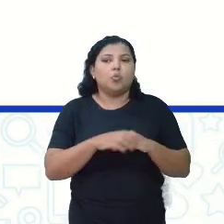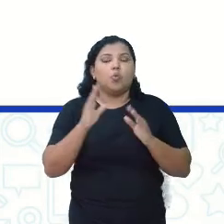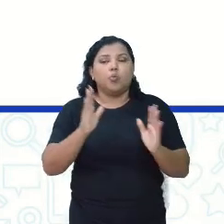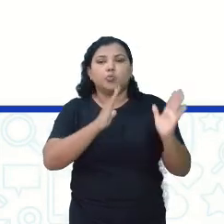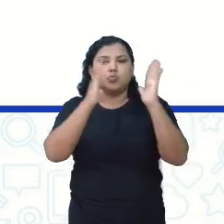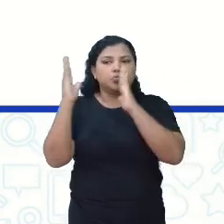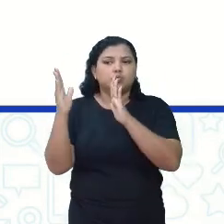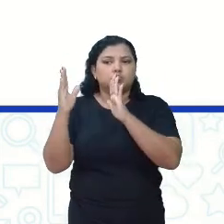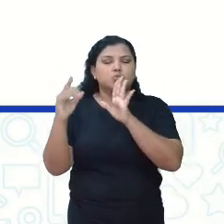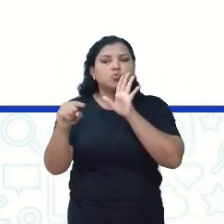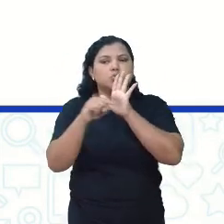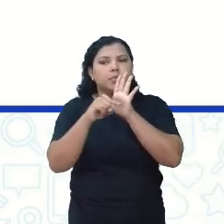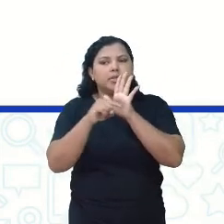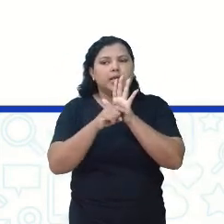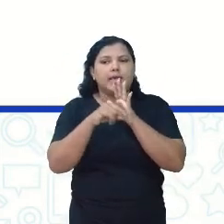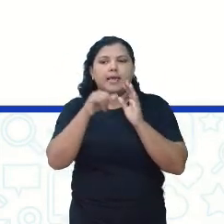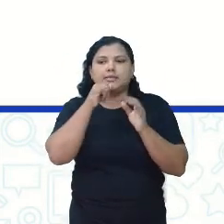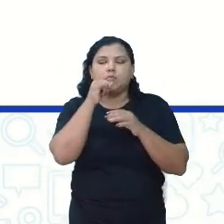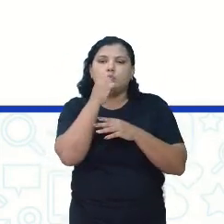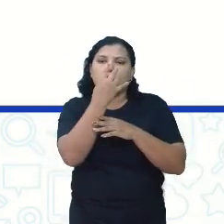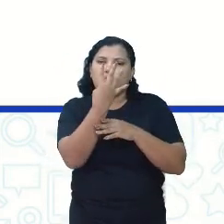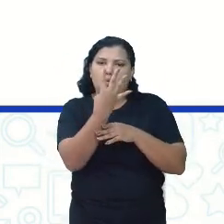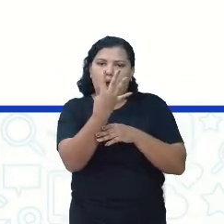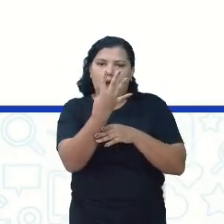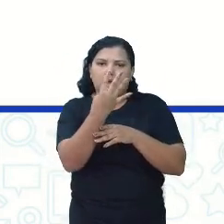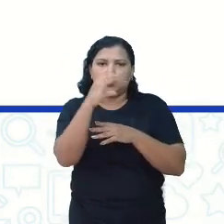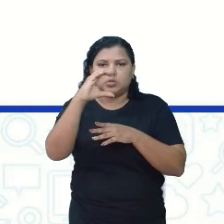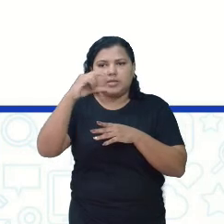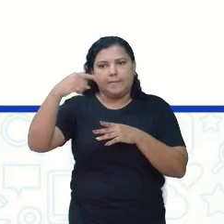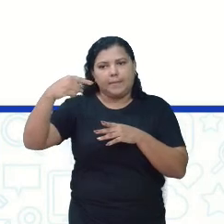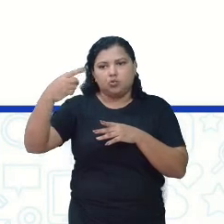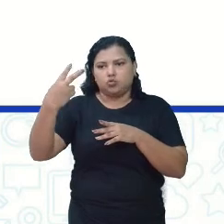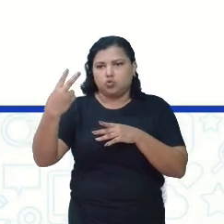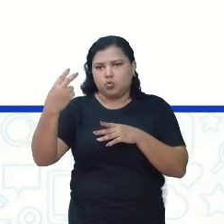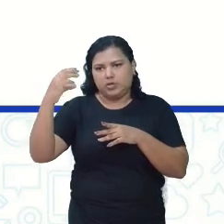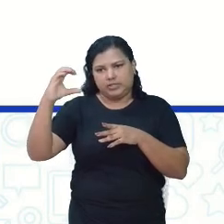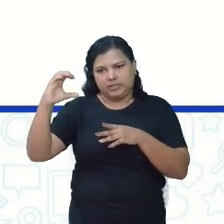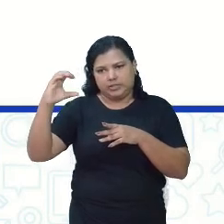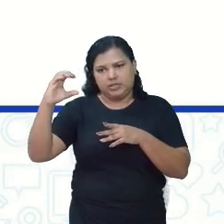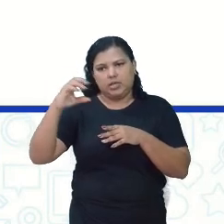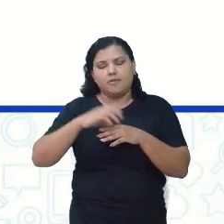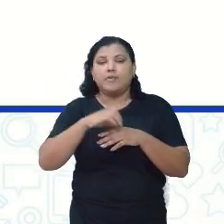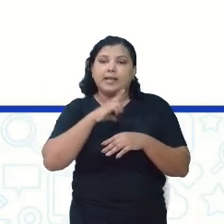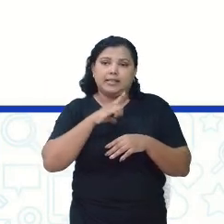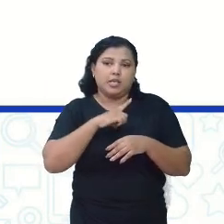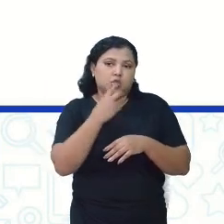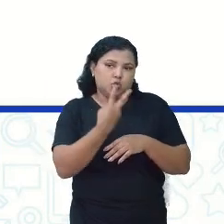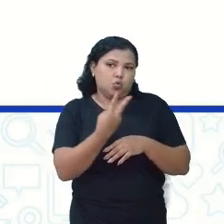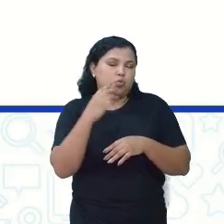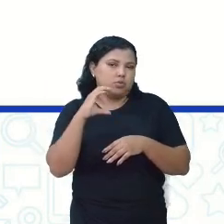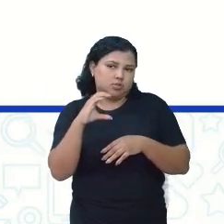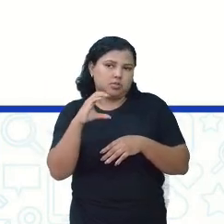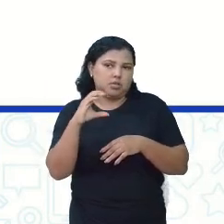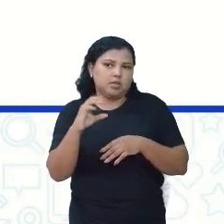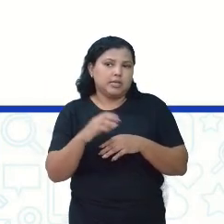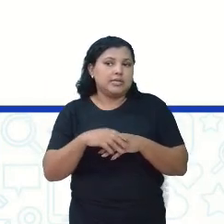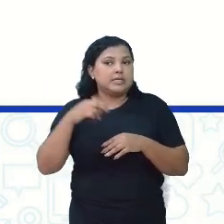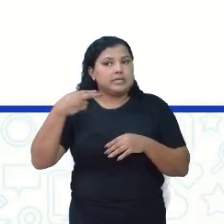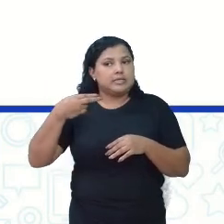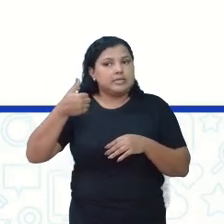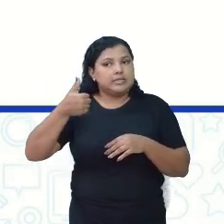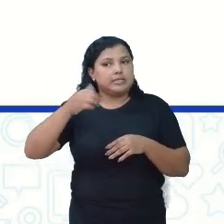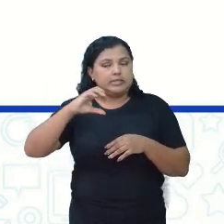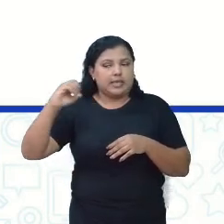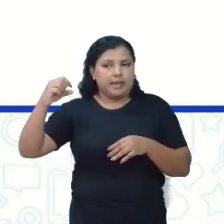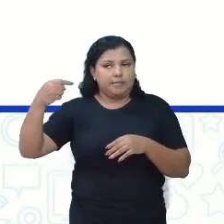Quando eu subtrair ali, ó, 4C menos 2C, eu vou encontrar 2C, certo? E 100